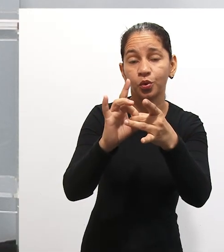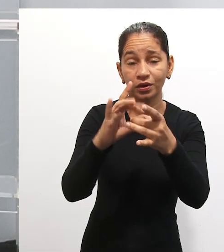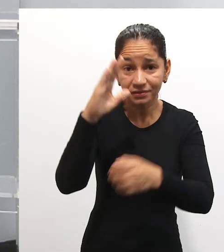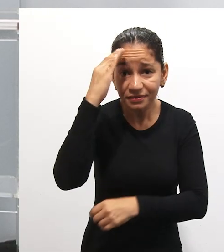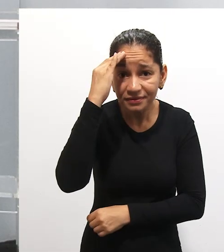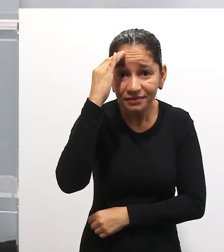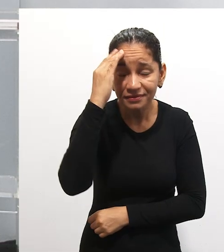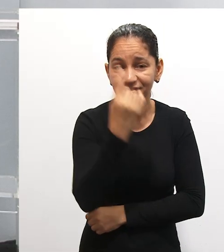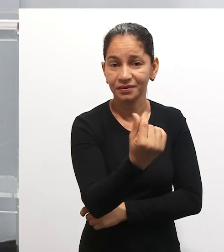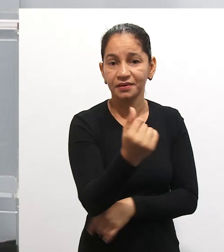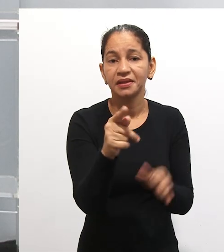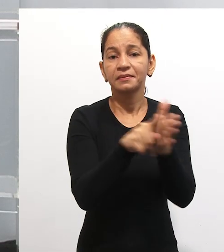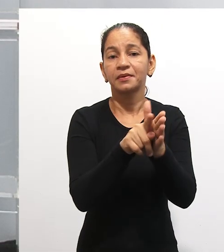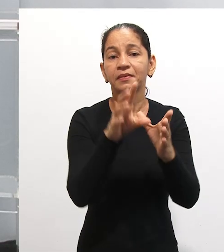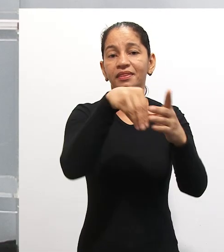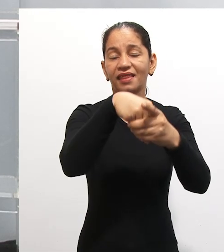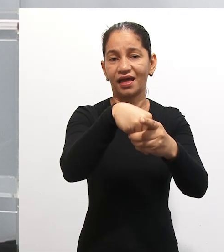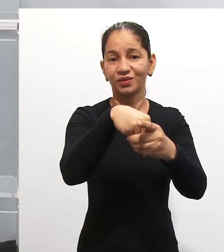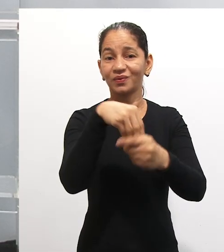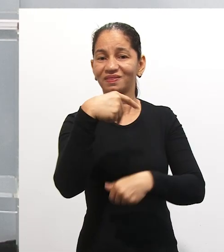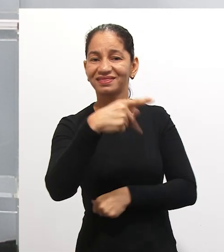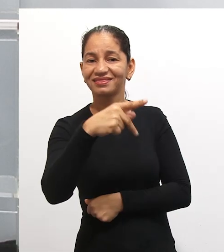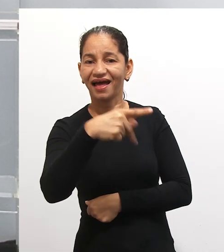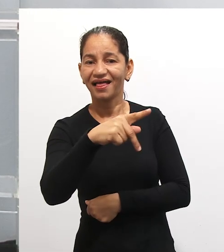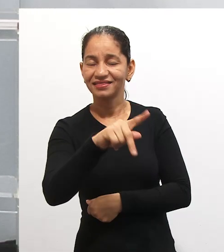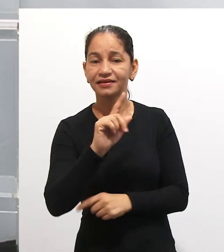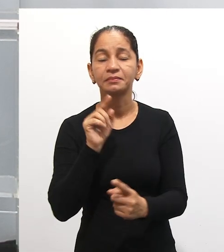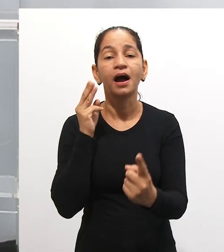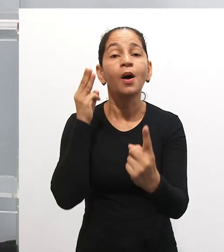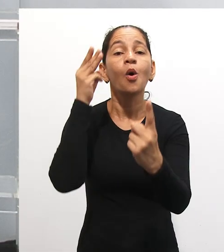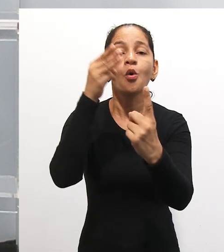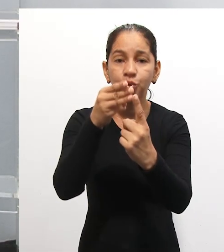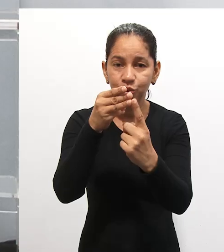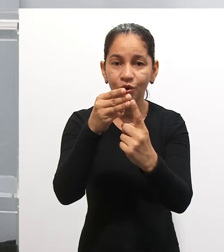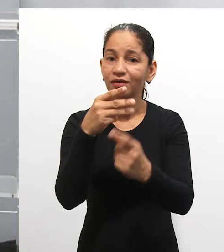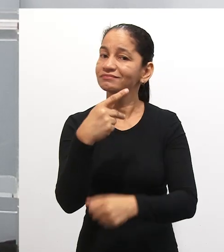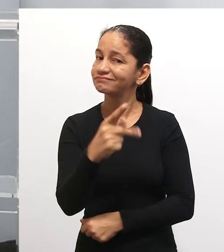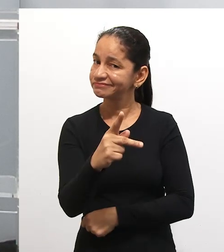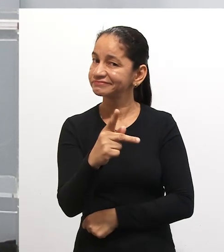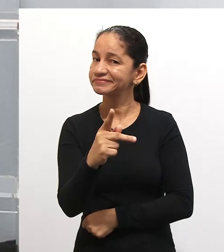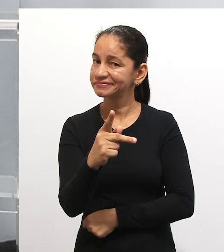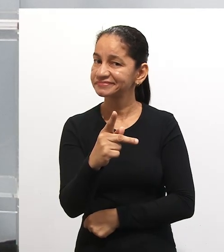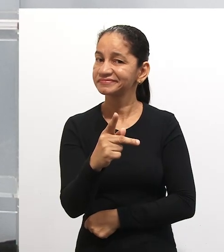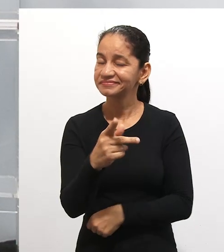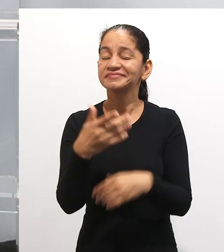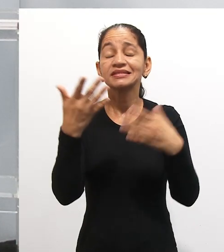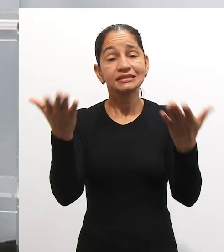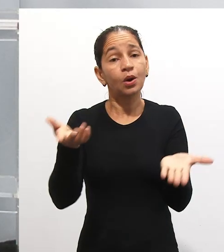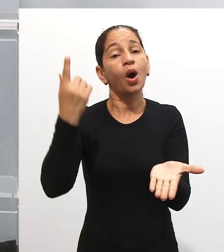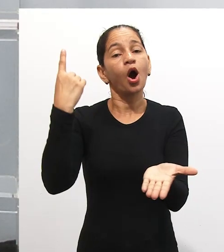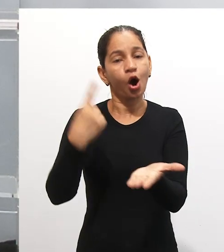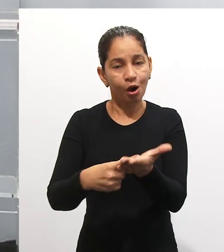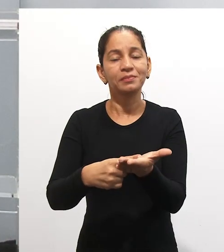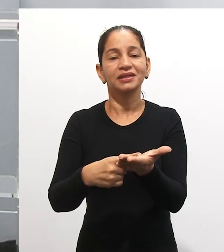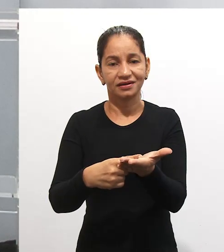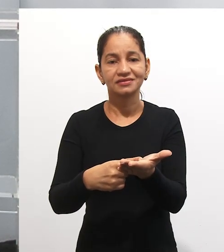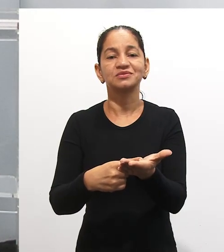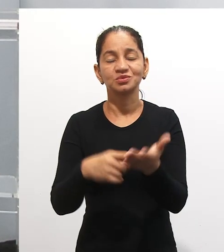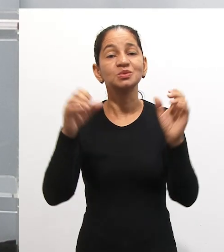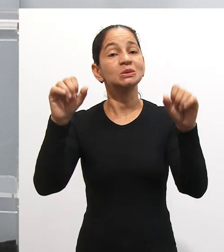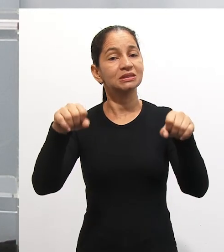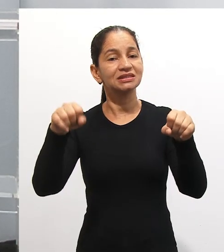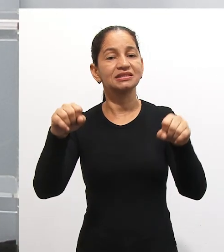próprio. E eu preciso que você alcance essa determinada meta. Isso vai ser combinado com os setores